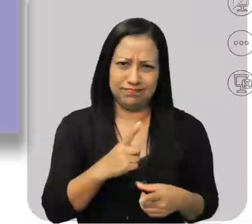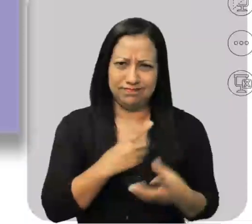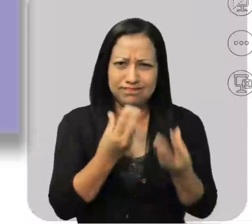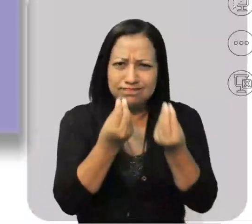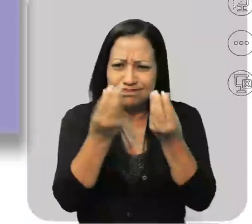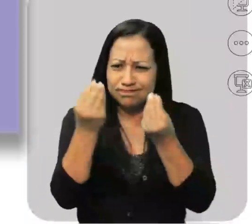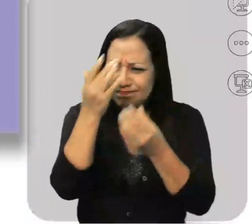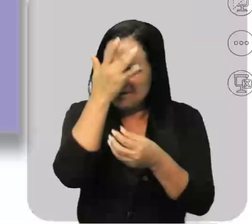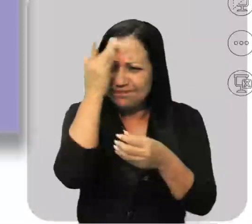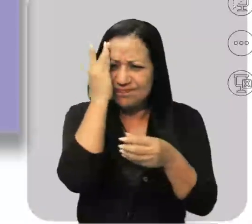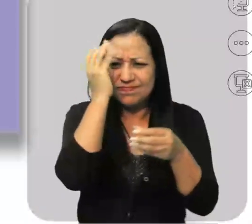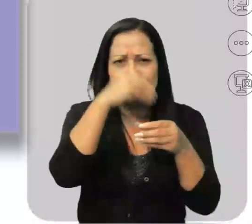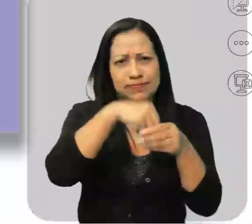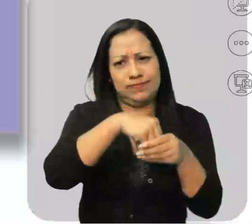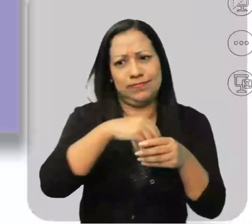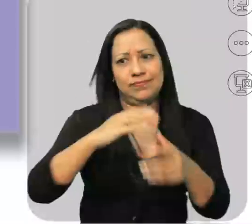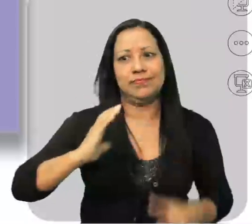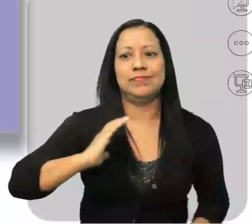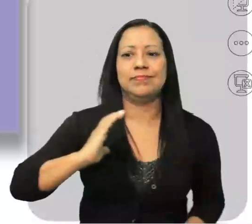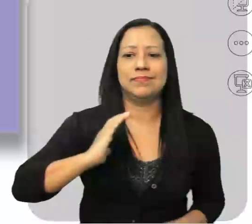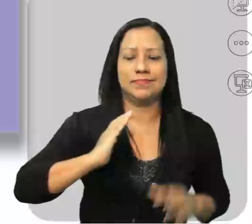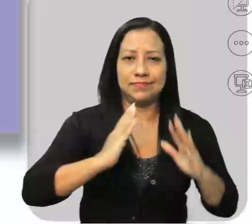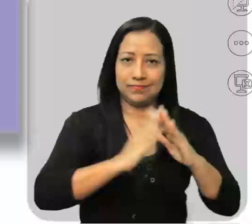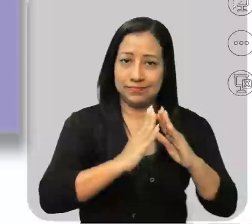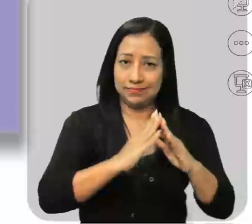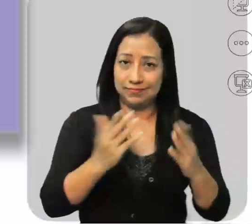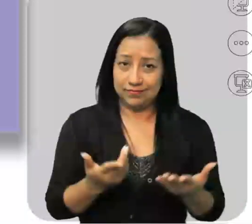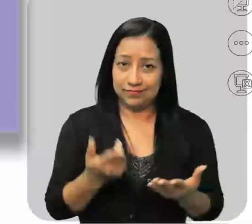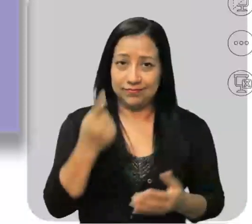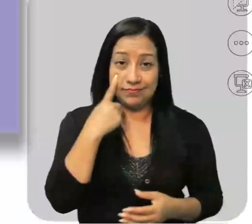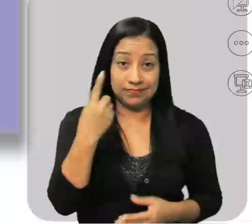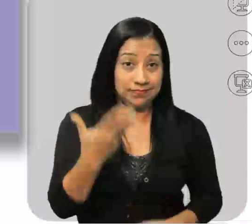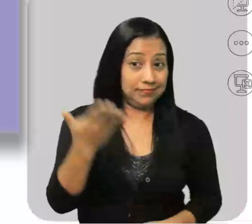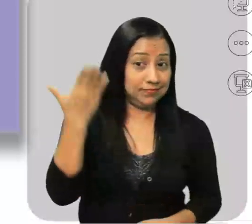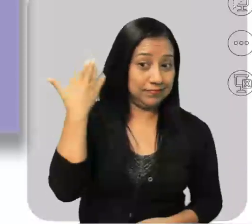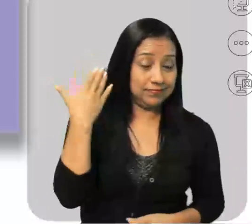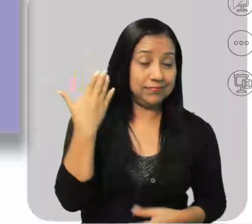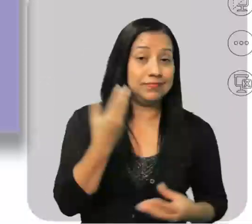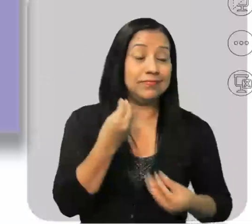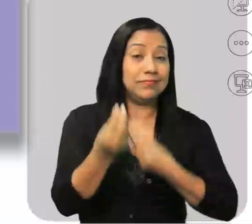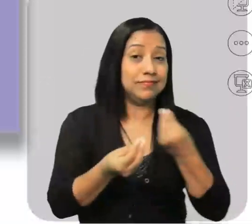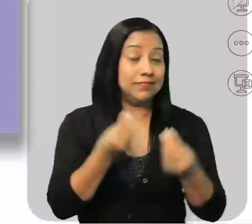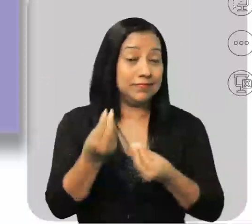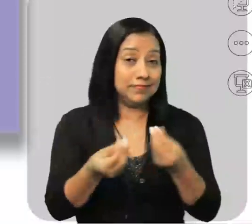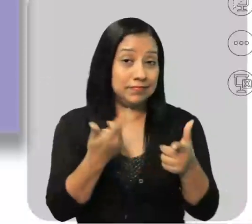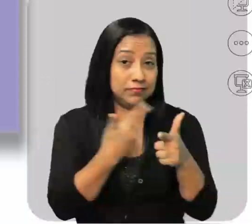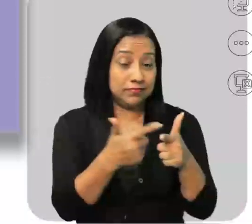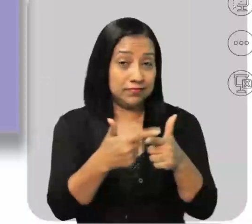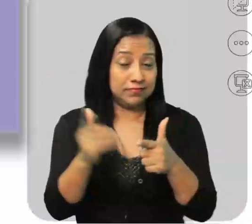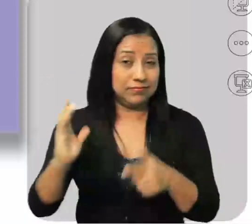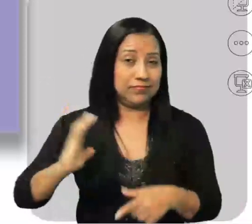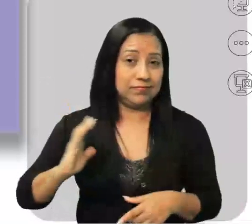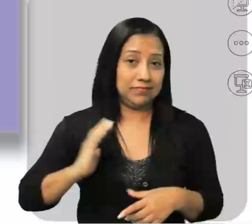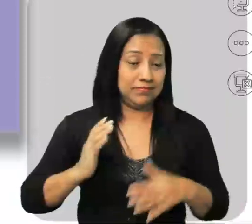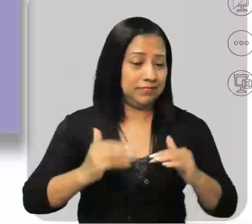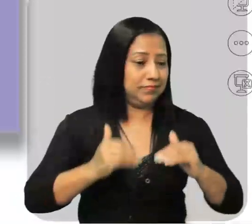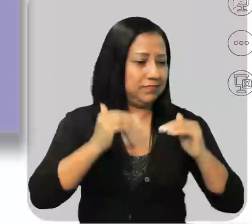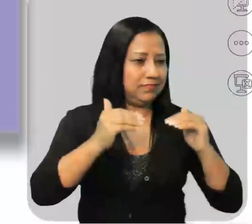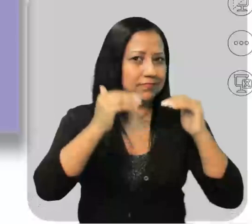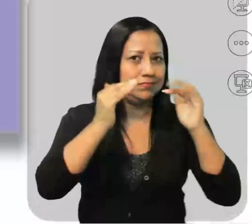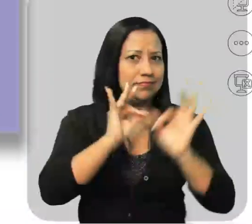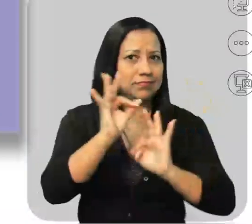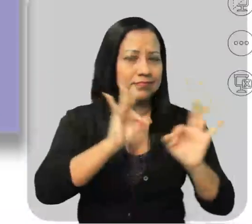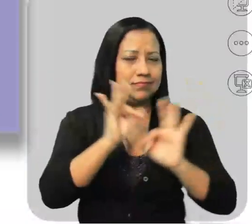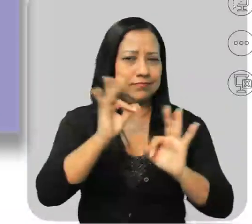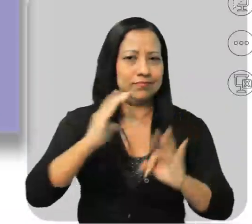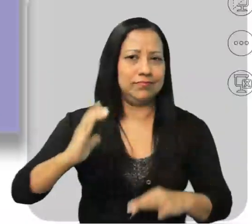se dá porque muitas pessoas estão nas cidades. Essas cidades a gente viu aí a questão da complexidade delas